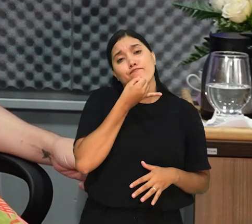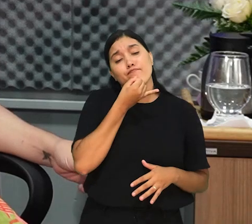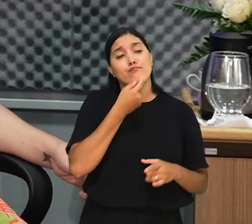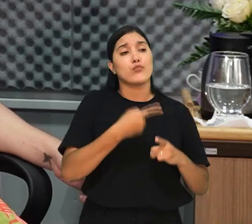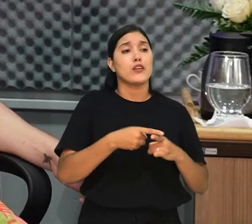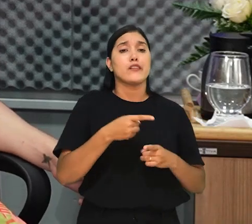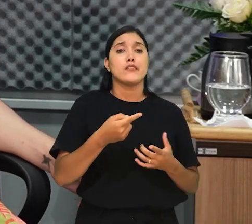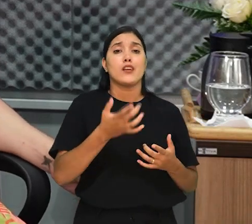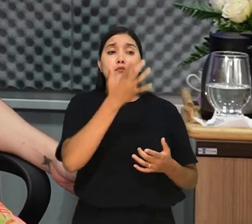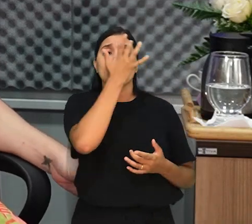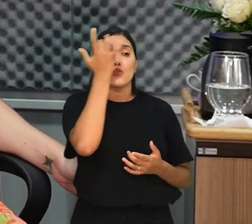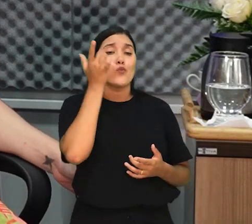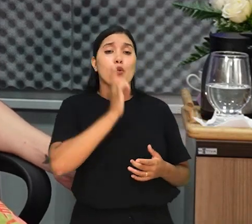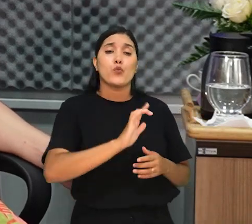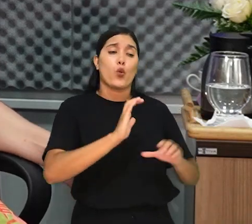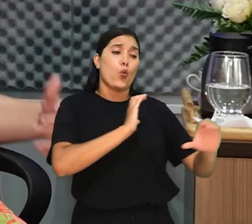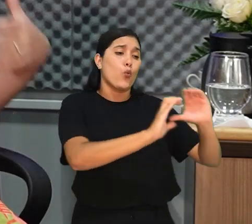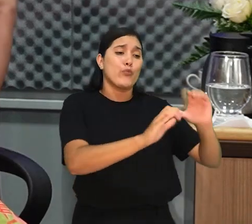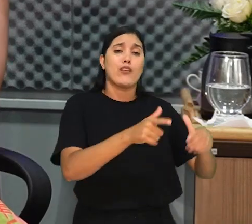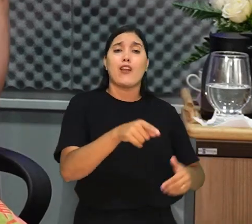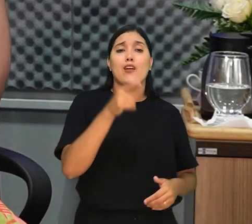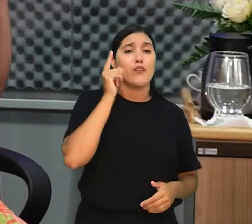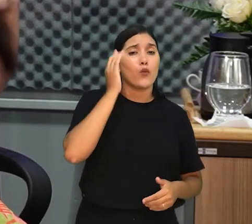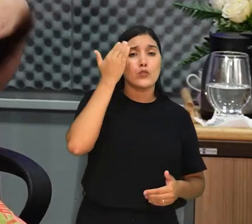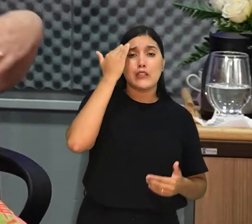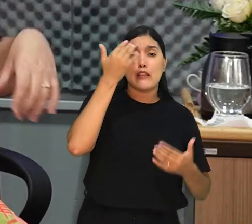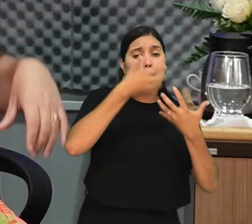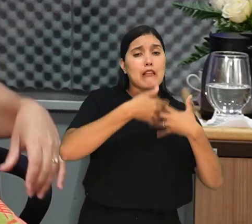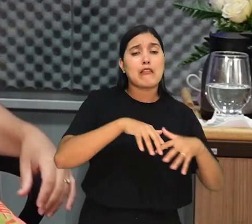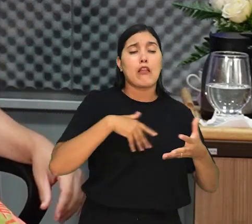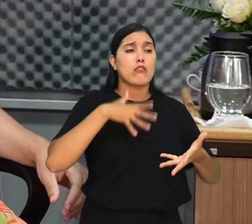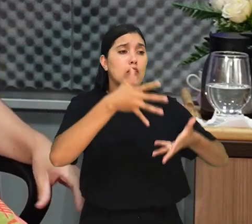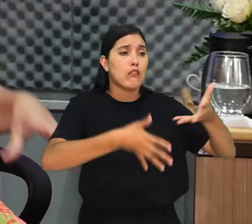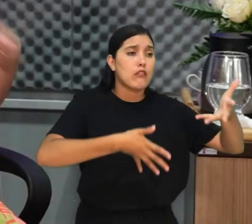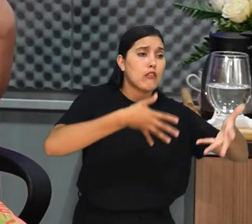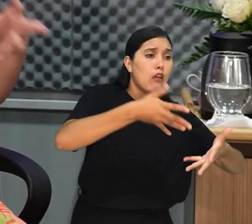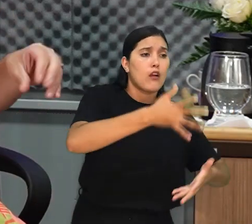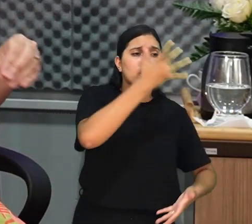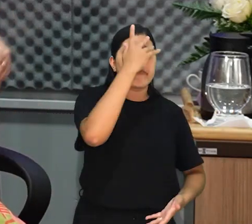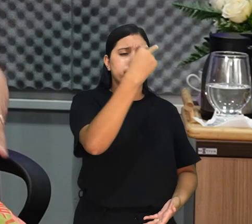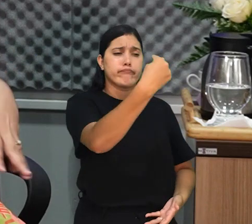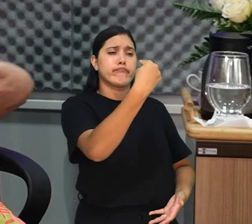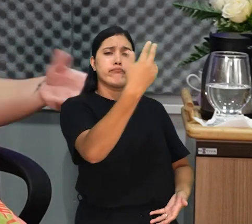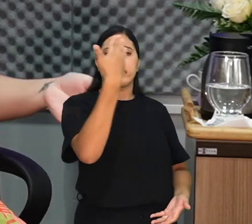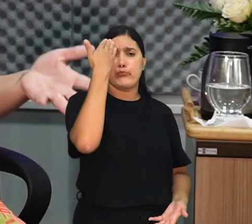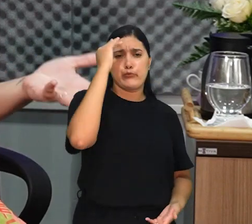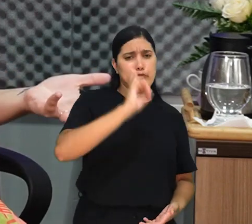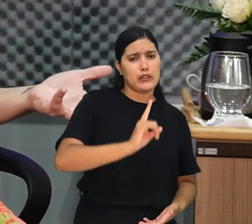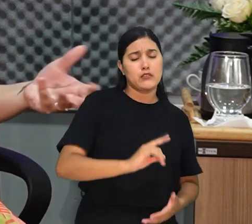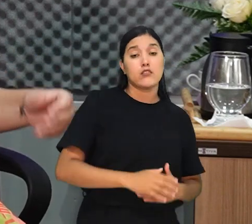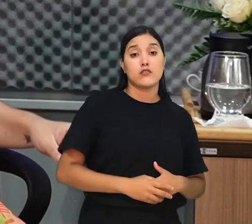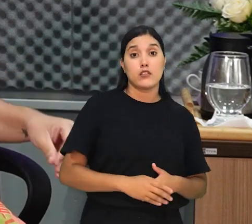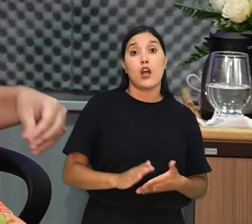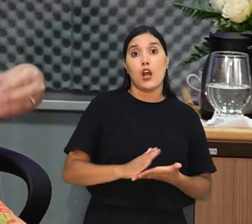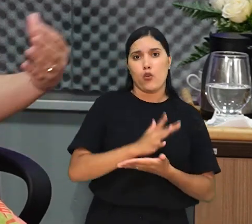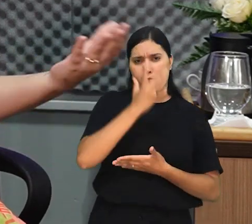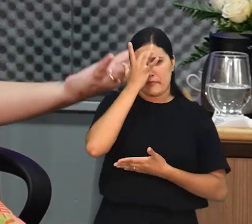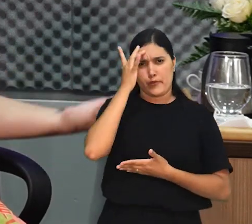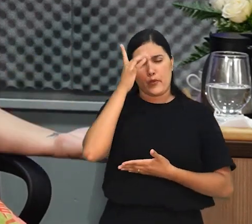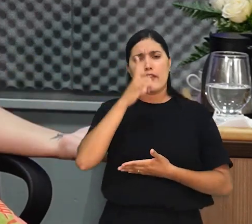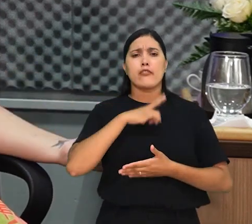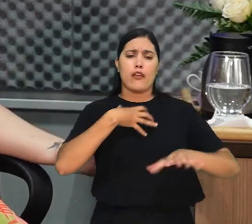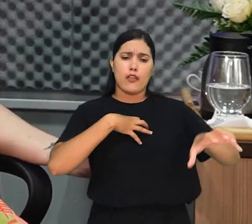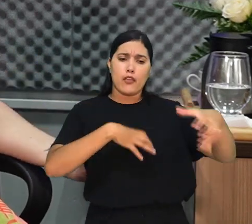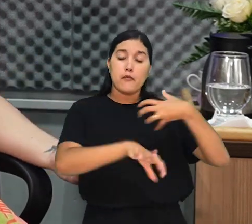Triste, né? Triste, né? Porque ele fala que as pessoas não vão entender ele, que ele vai tentar se comunicar e a pessoa não vai... Tem gente que